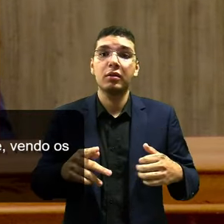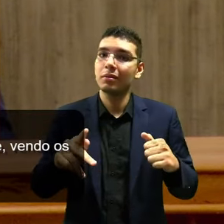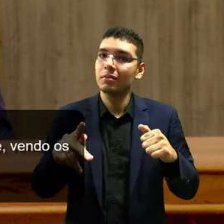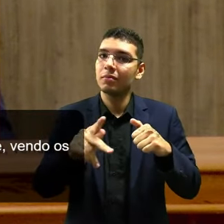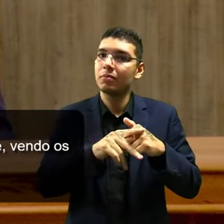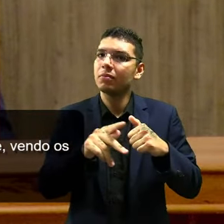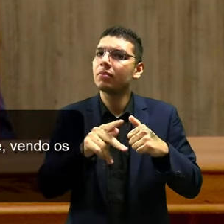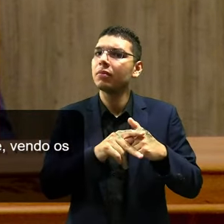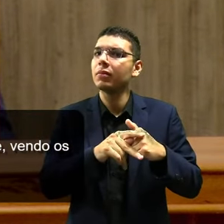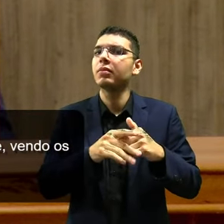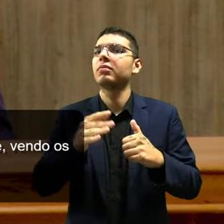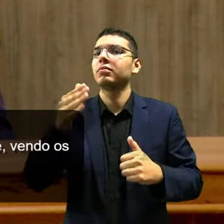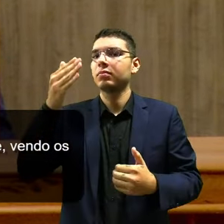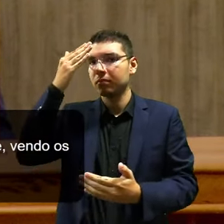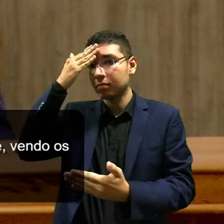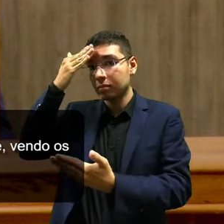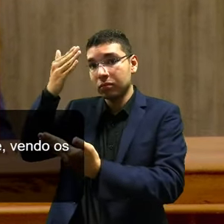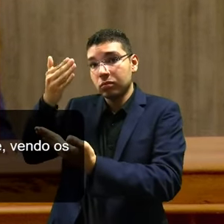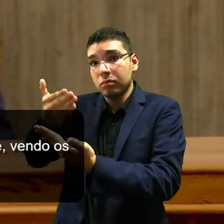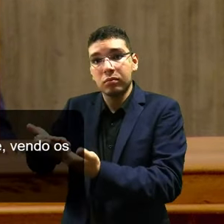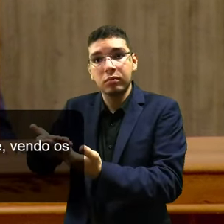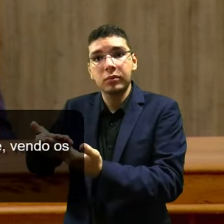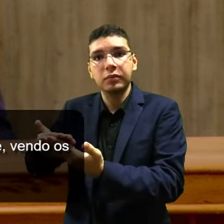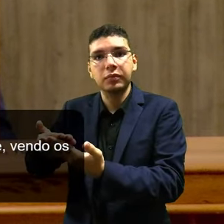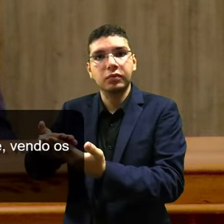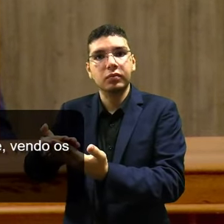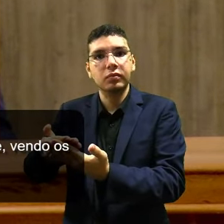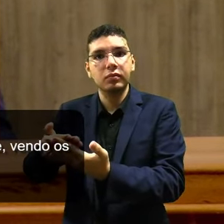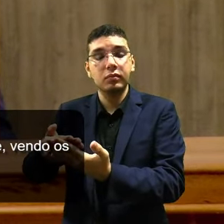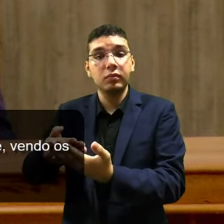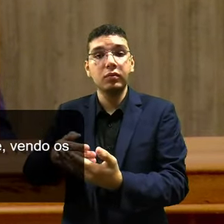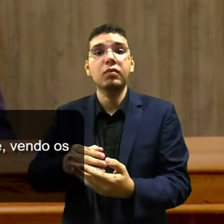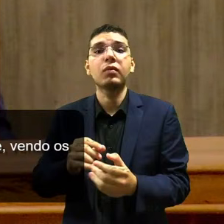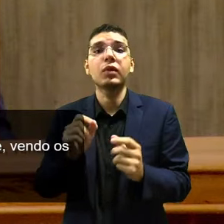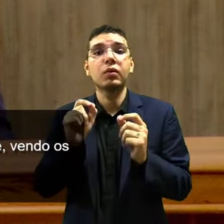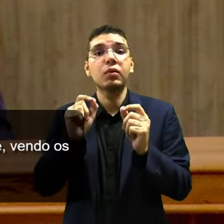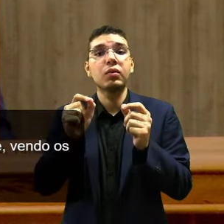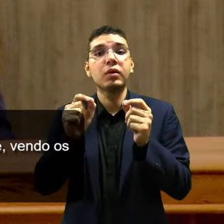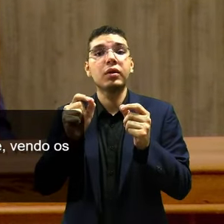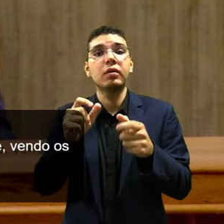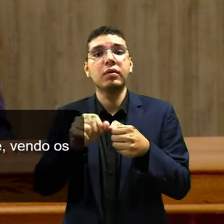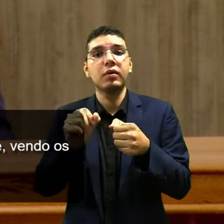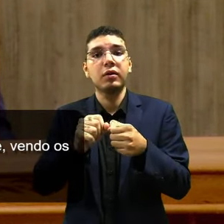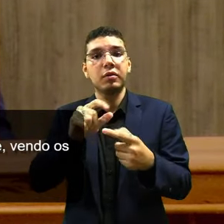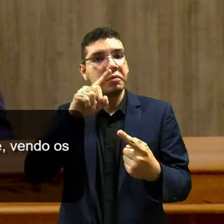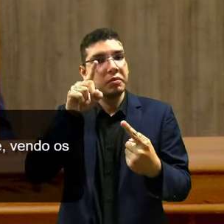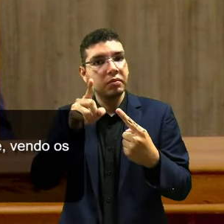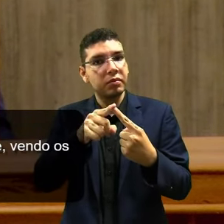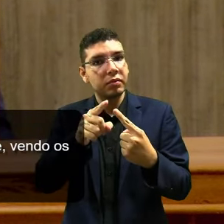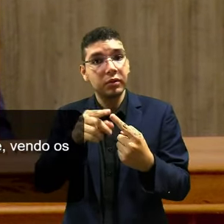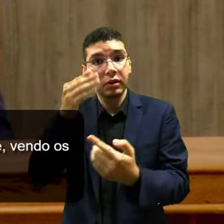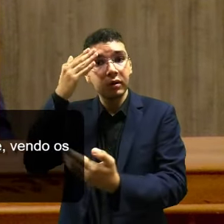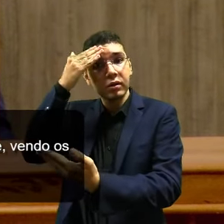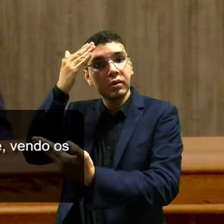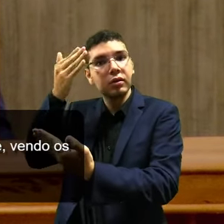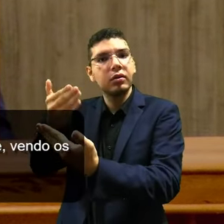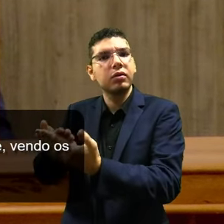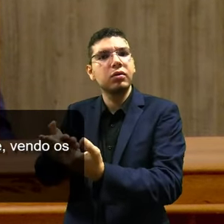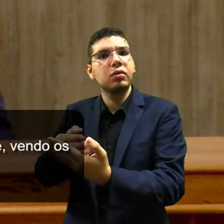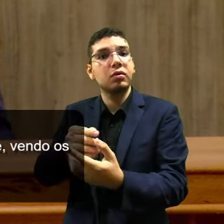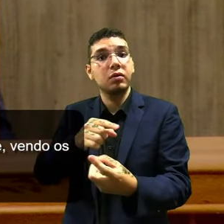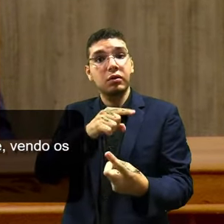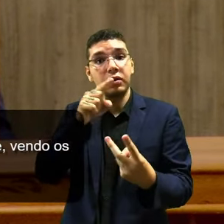batizado ele foi o quê batizado qual foi a primeira coisa que ele fez Creu e depois batizado vai lá ficou de